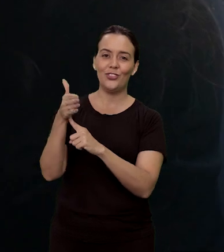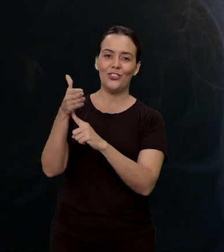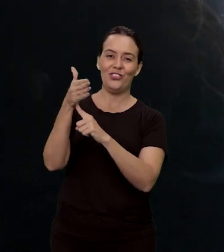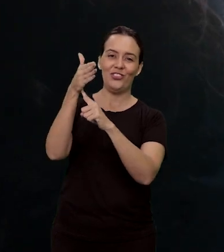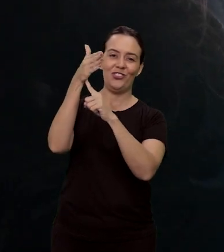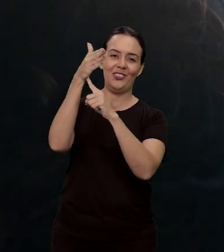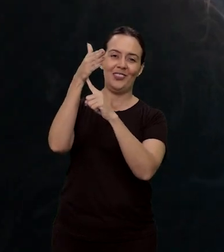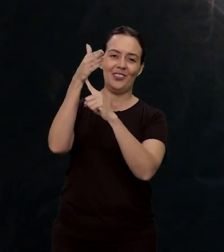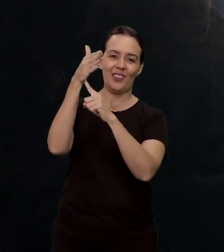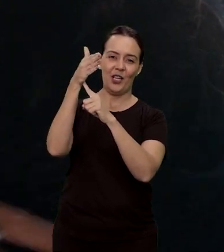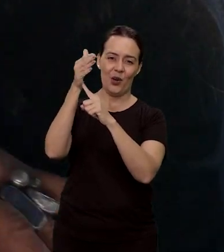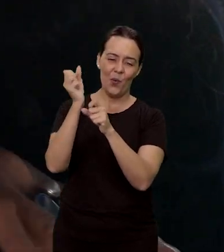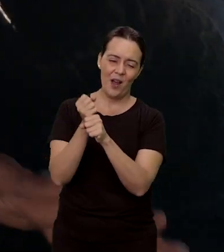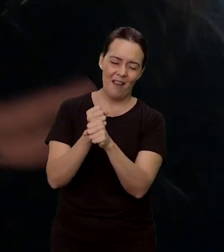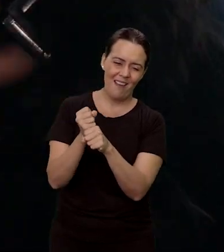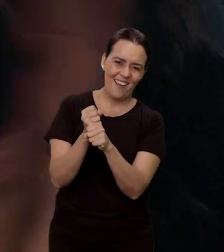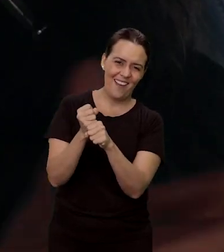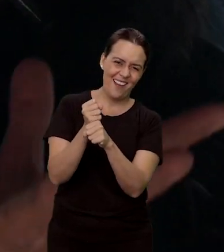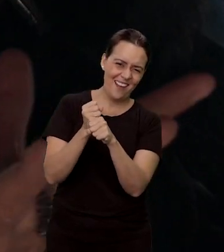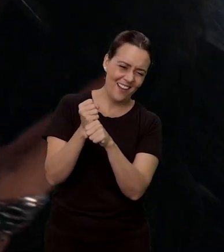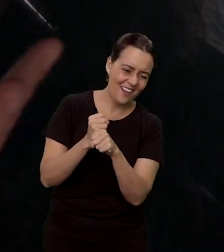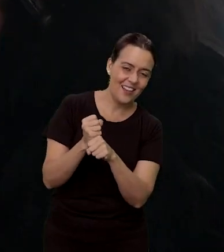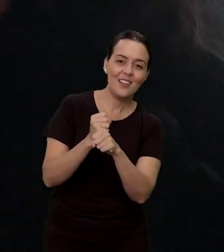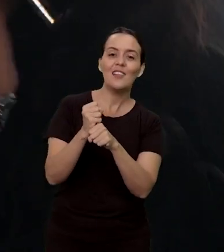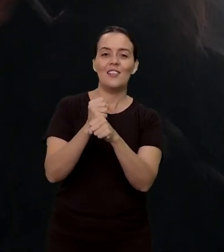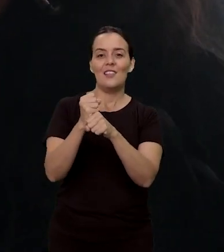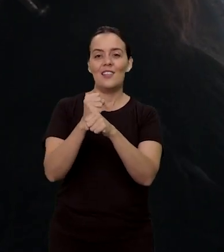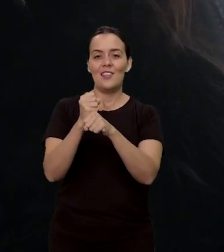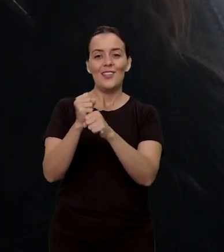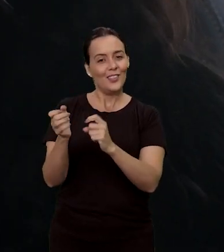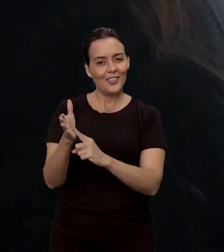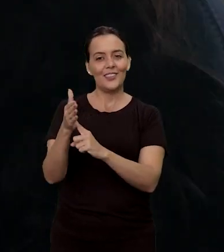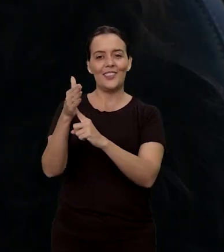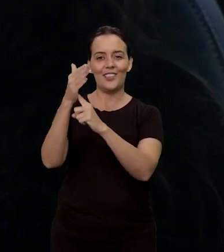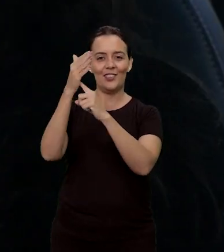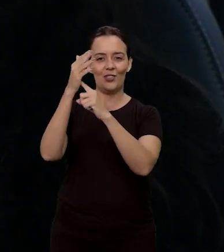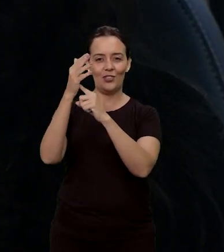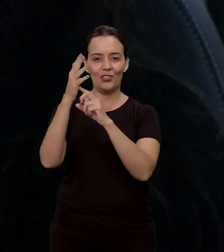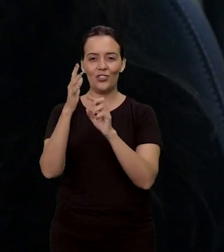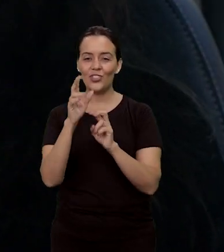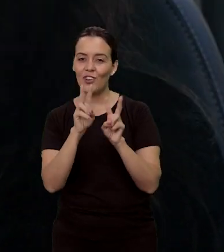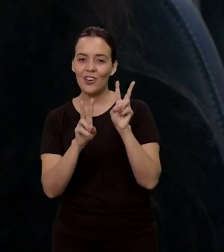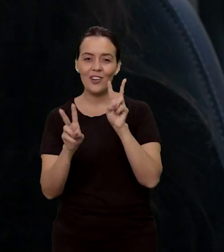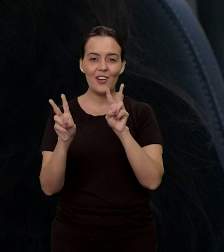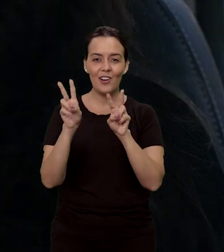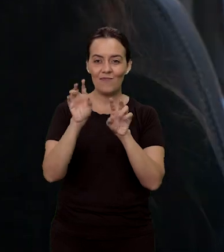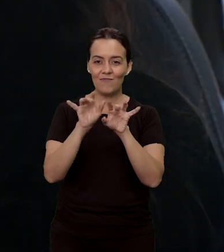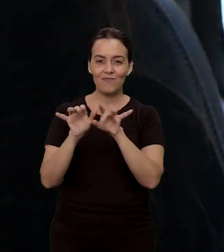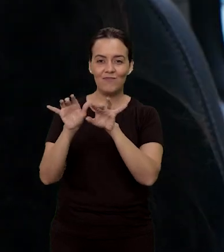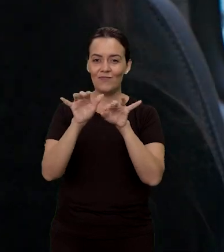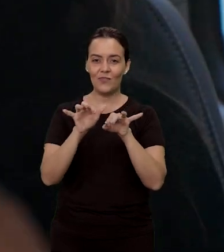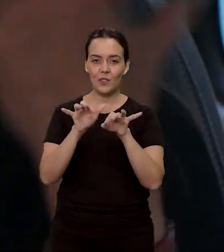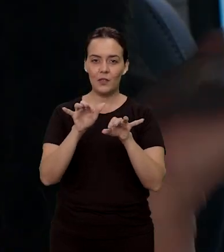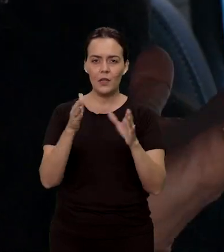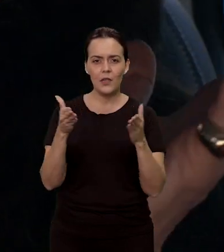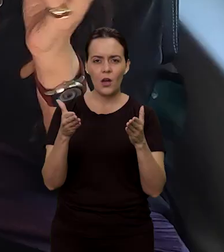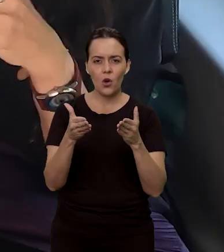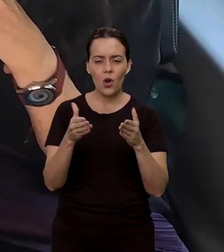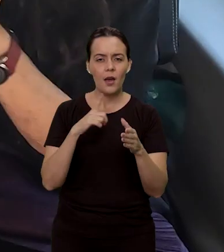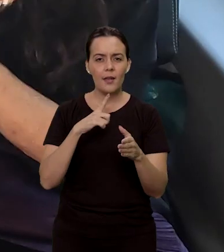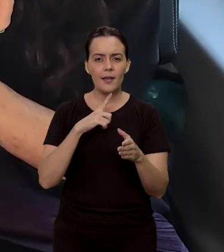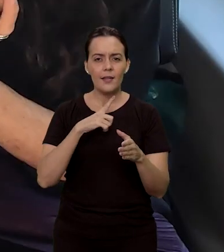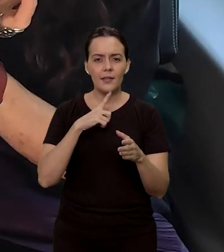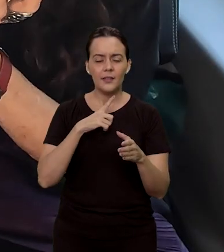no virtual. Aí a gente chega numa dinâmica que nunca existiu antes, que é o exponencial, que tem, como